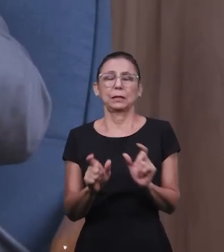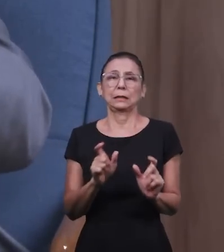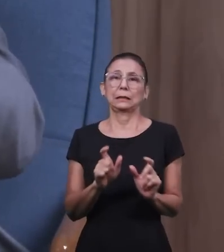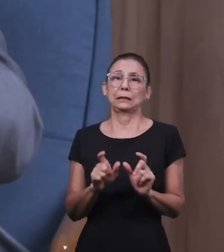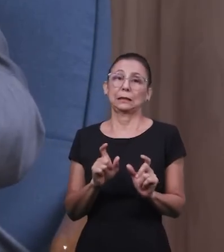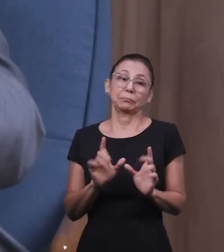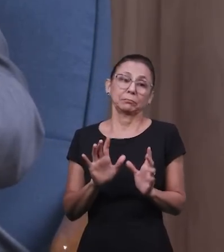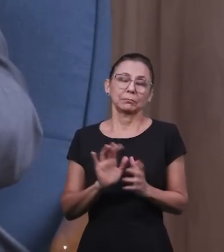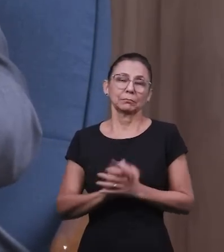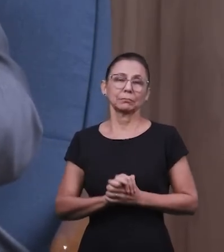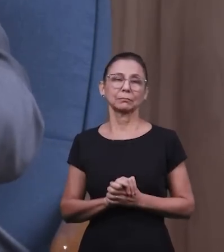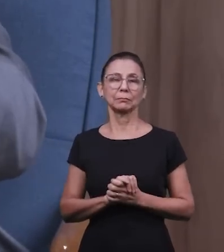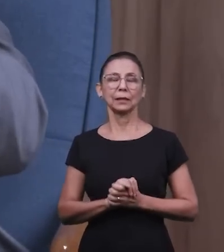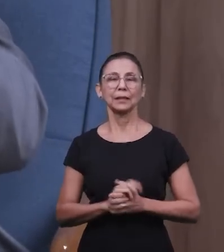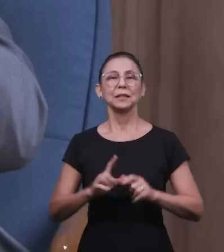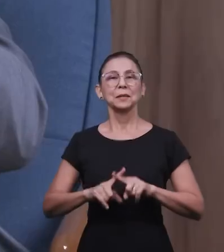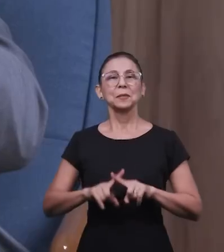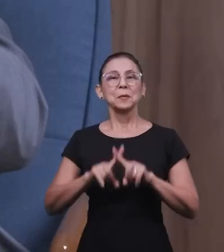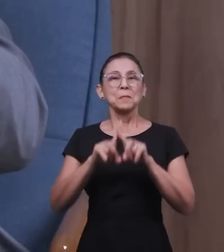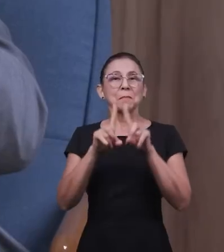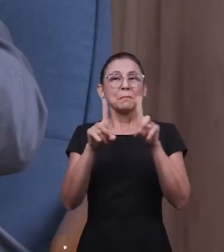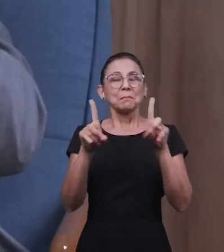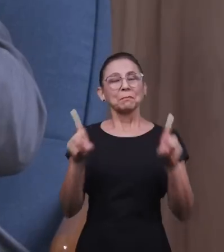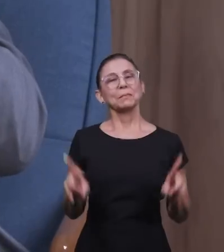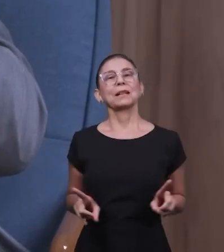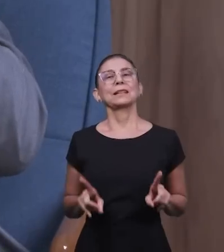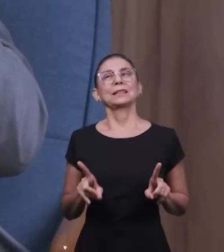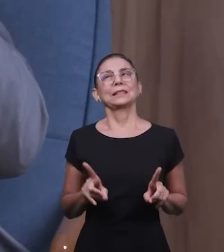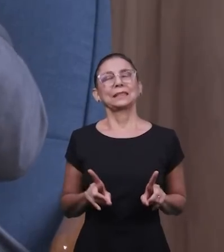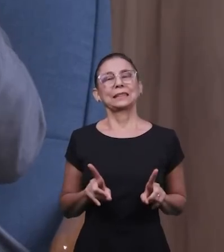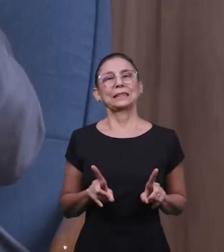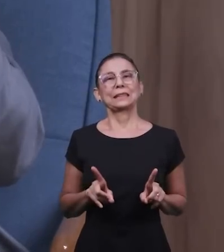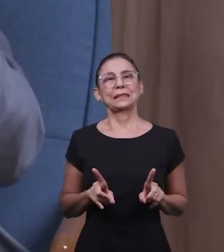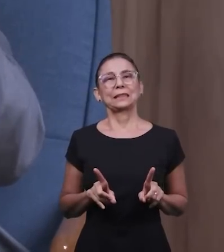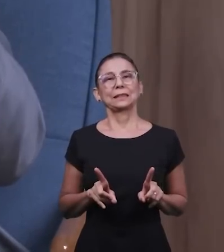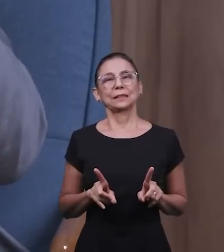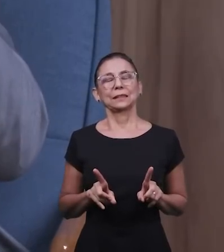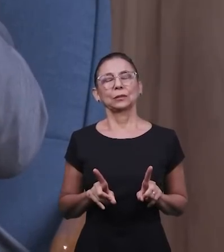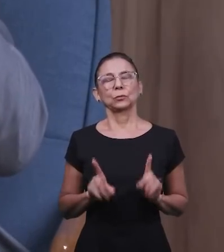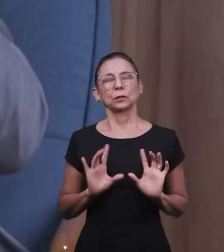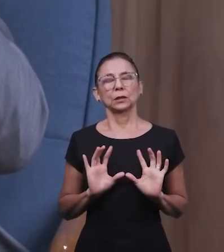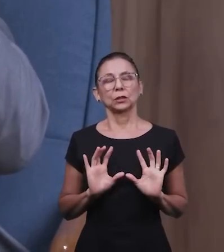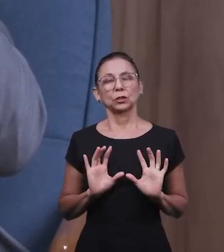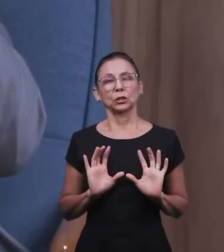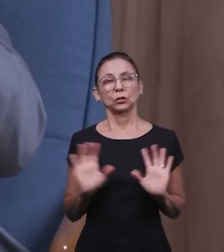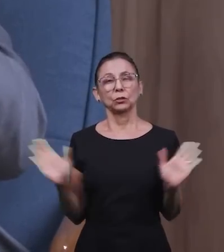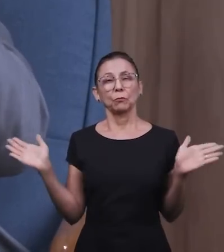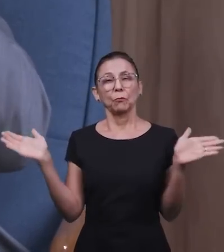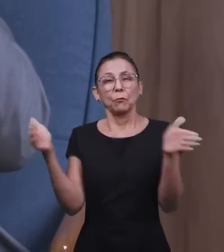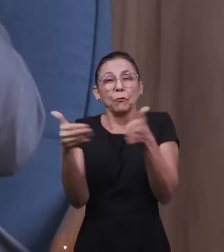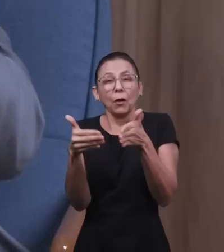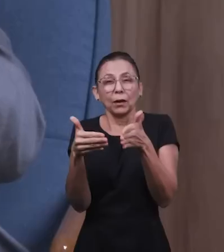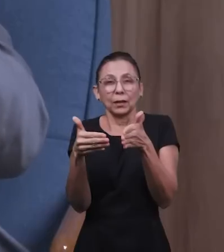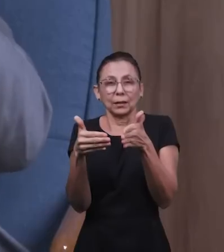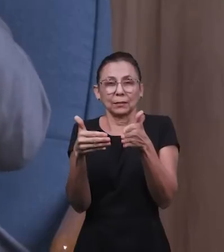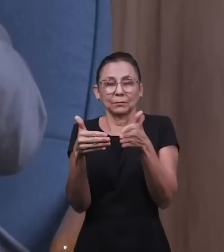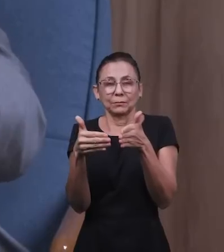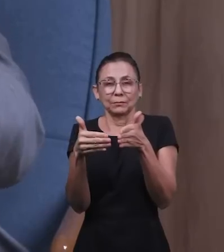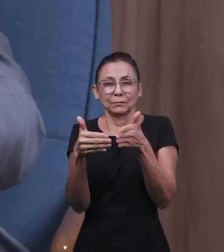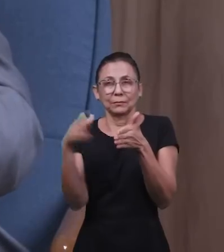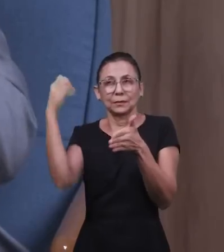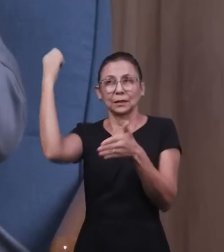são utilizadas e tudo mais, né? Mas quando a gente sai dos olhos humanos, da razão,